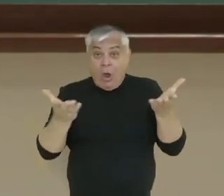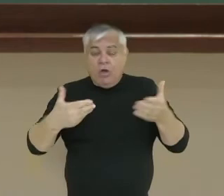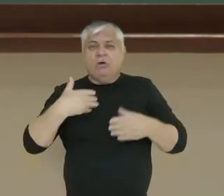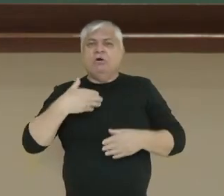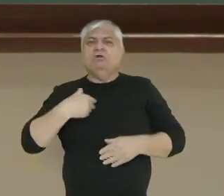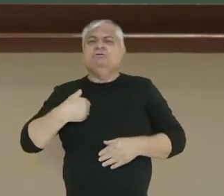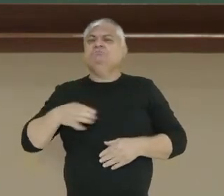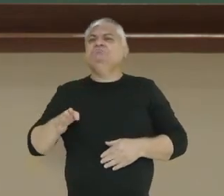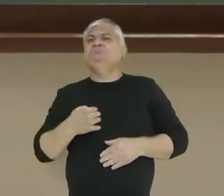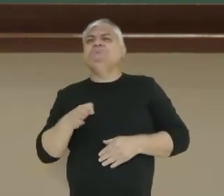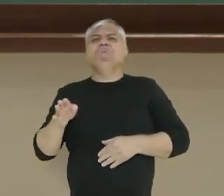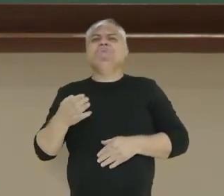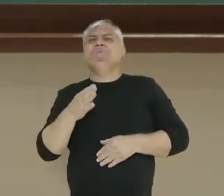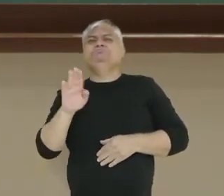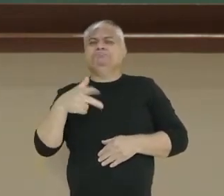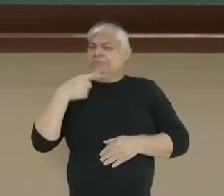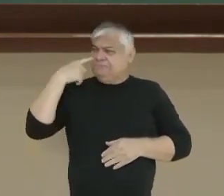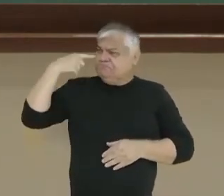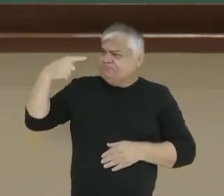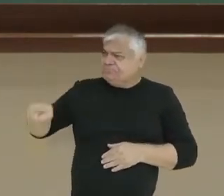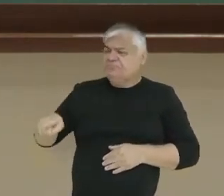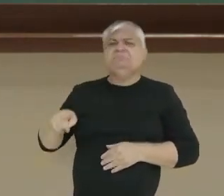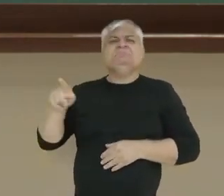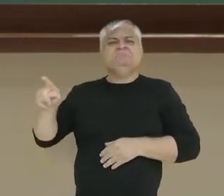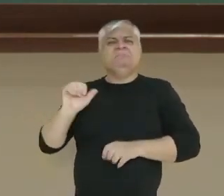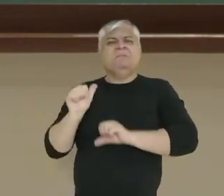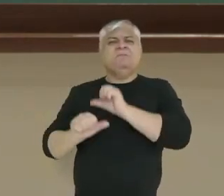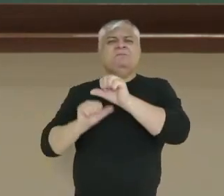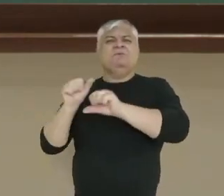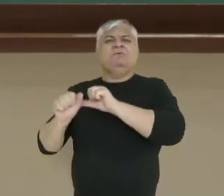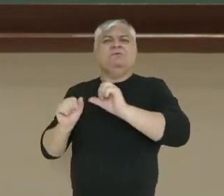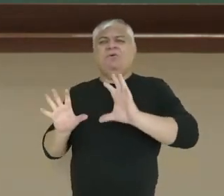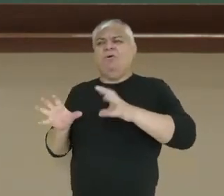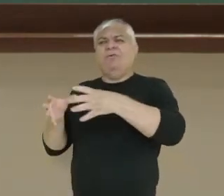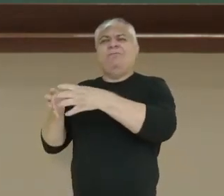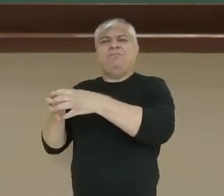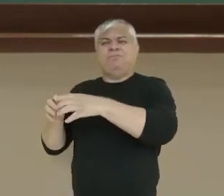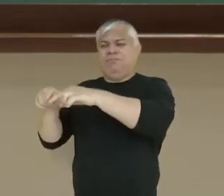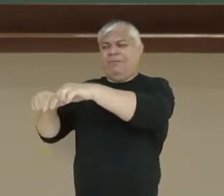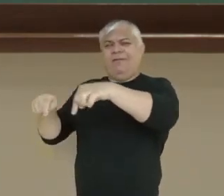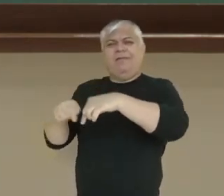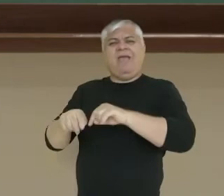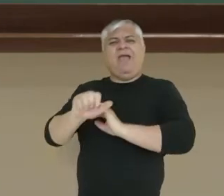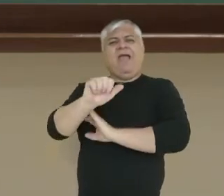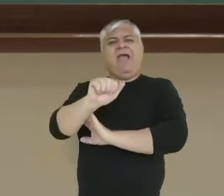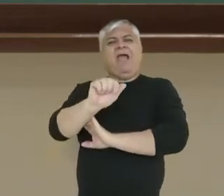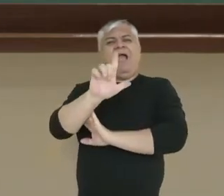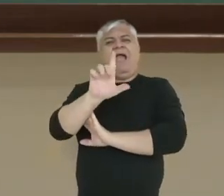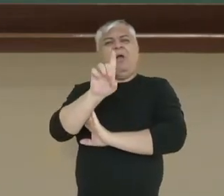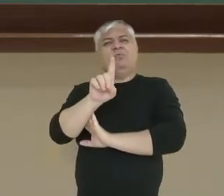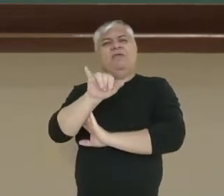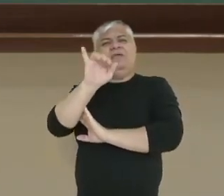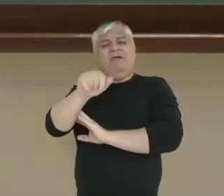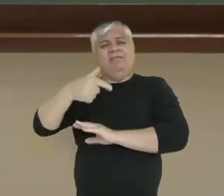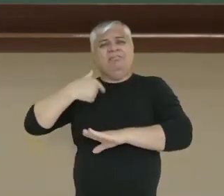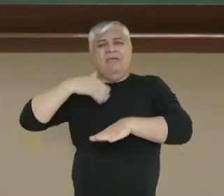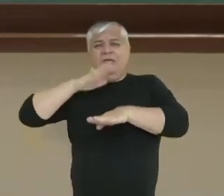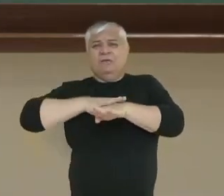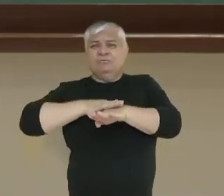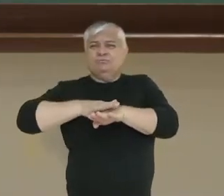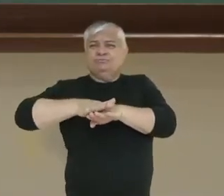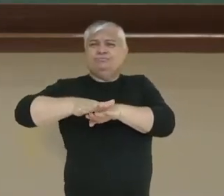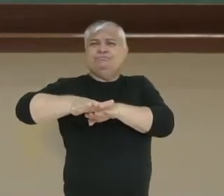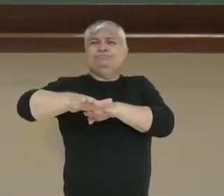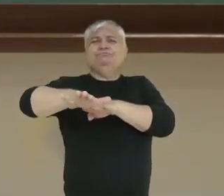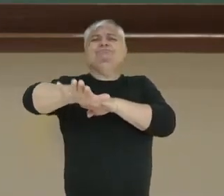do Paraná sofreram esse processo de aldeamento. Muitos deles, inclusive, existem hoje estradas que passam